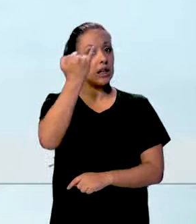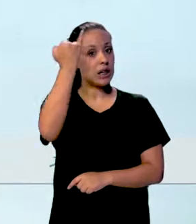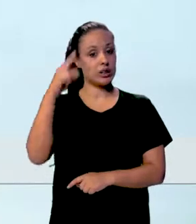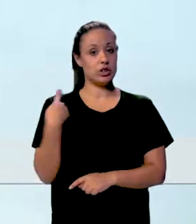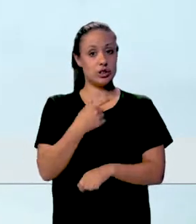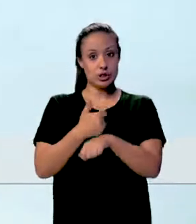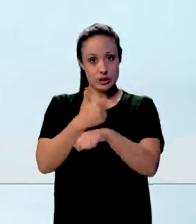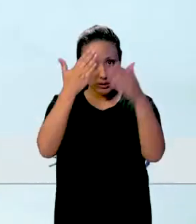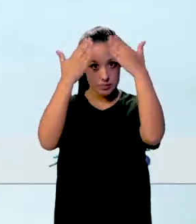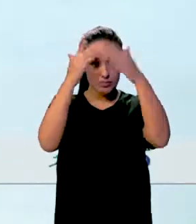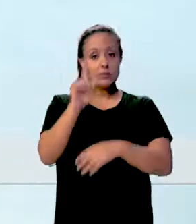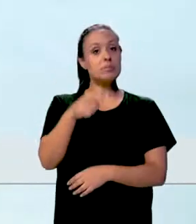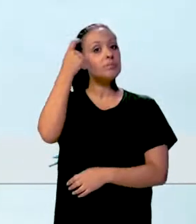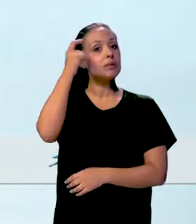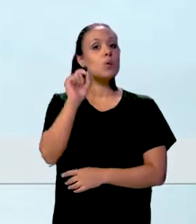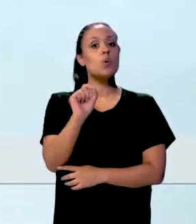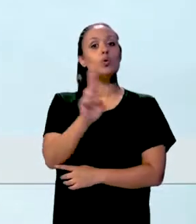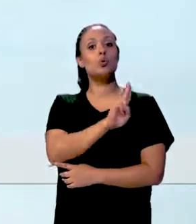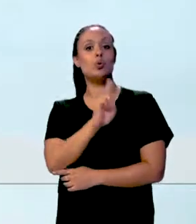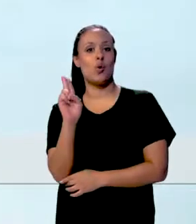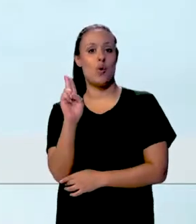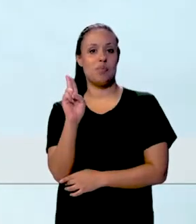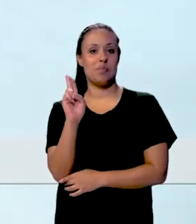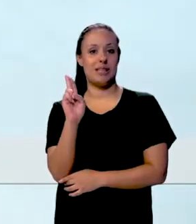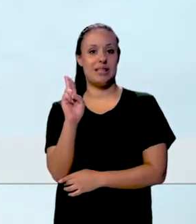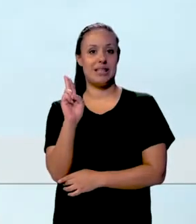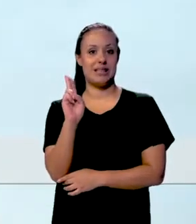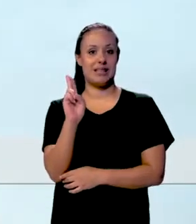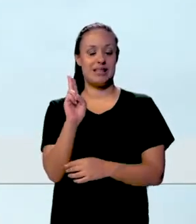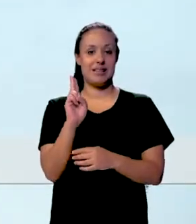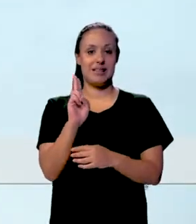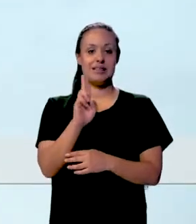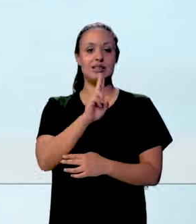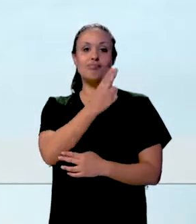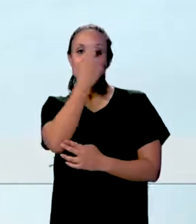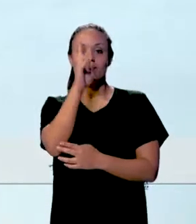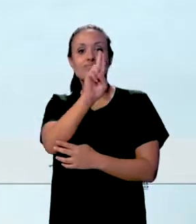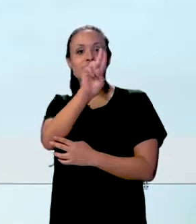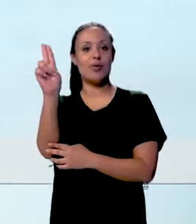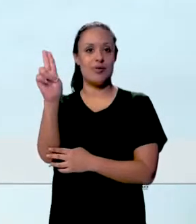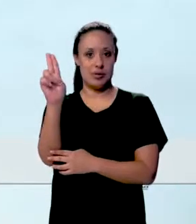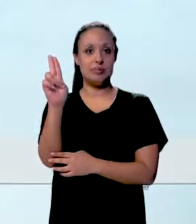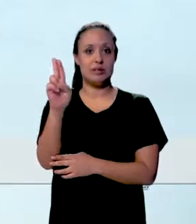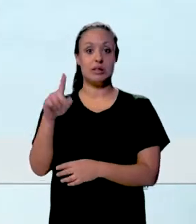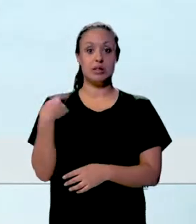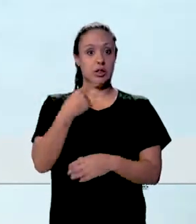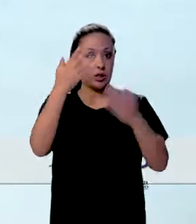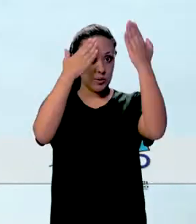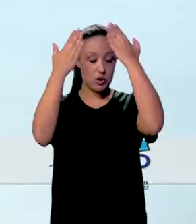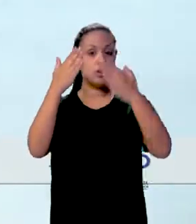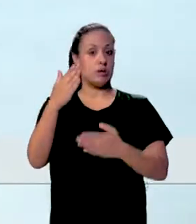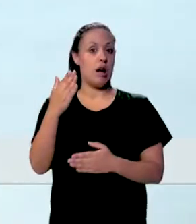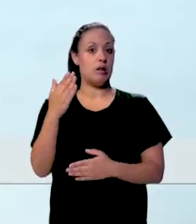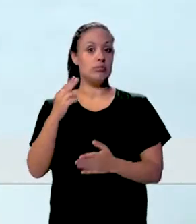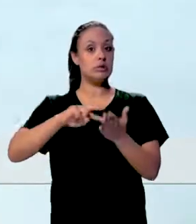é pensar o nome, né? O nome que a gente dá às experiências, e a psicologia tem um grande poder nesse sentido,